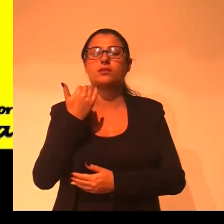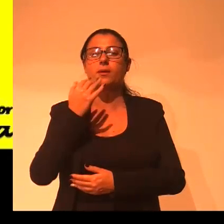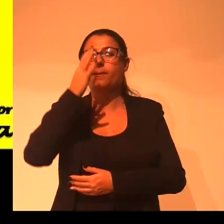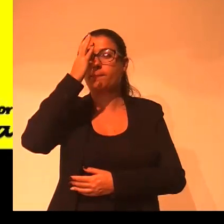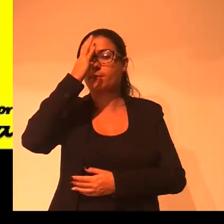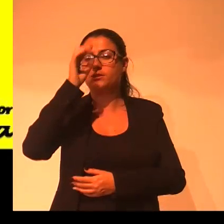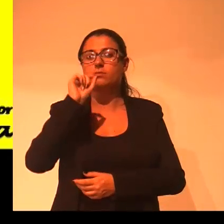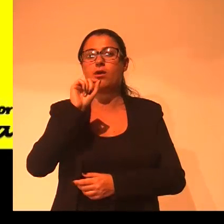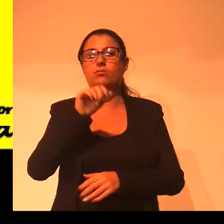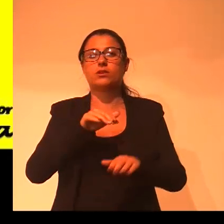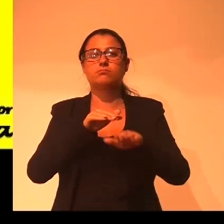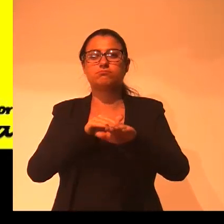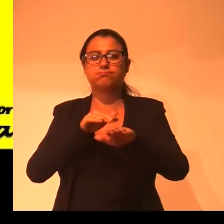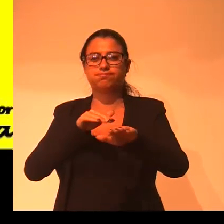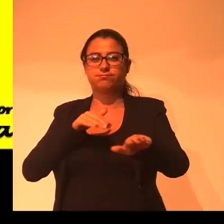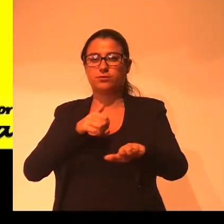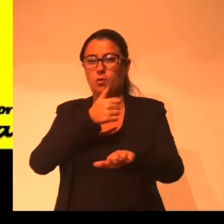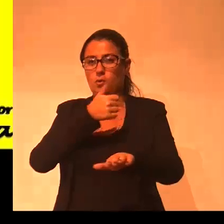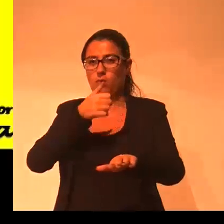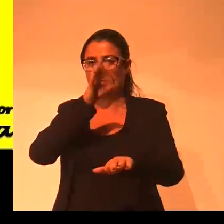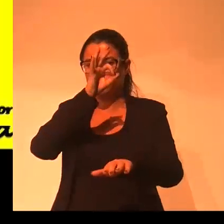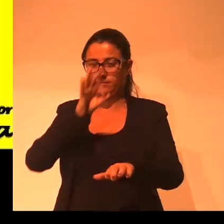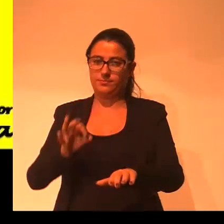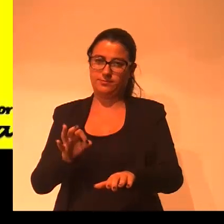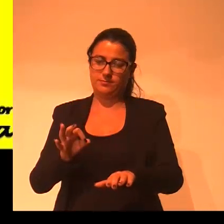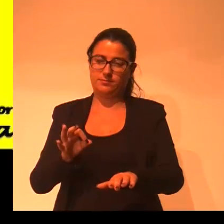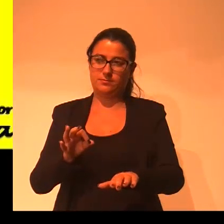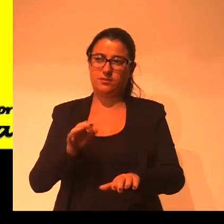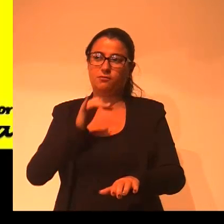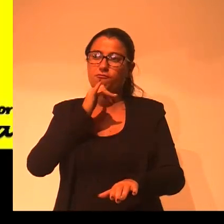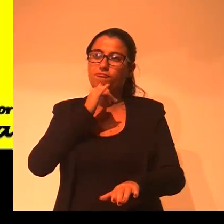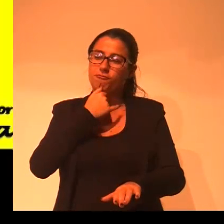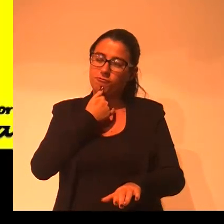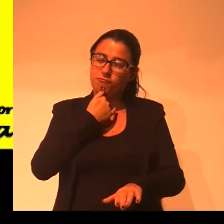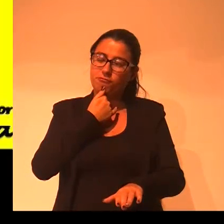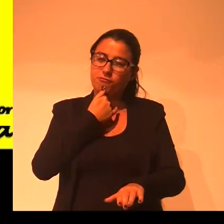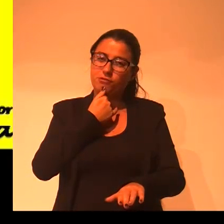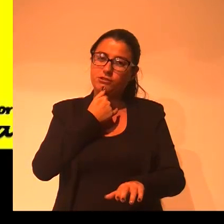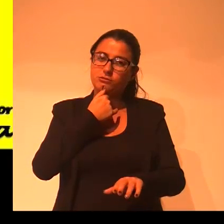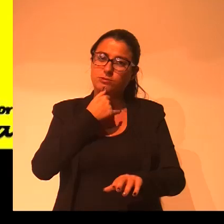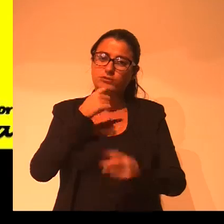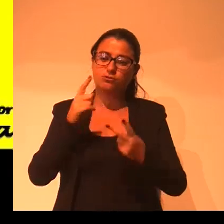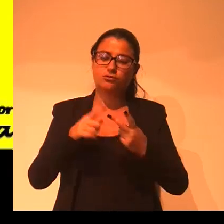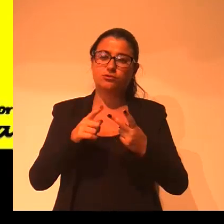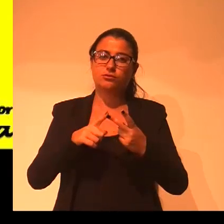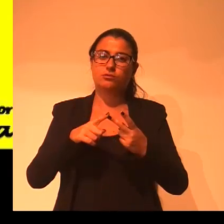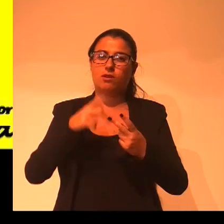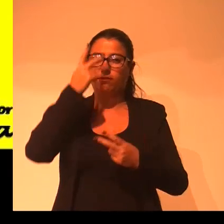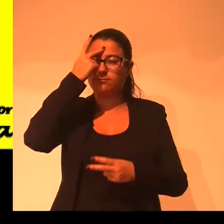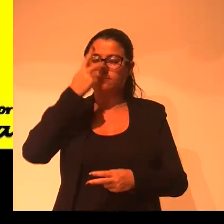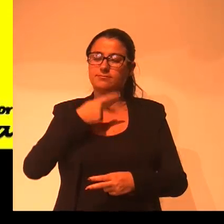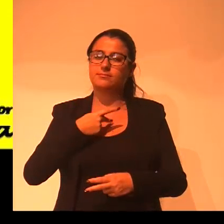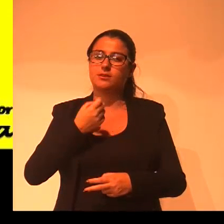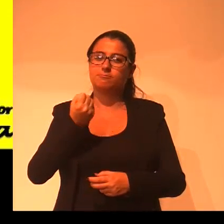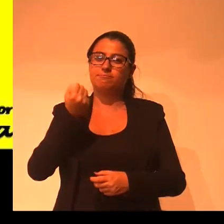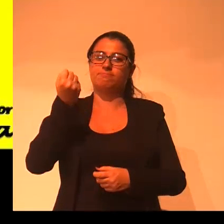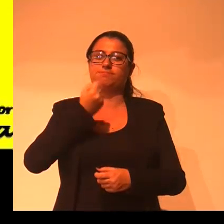o trânsito, cerca de 11%. Infelizmente, o segundo ponto importante é o suicídio. Ele